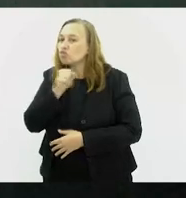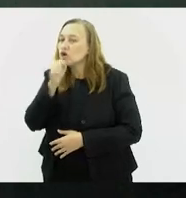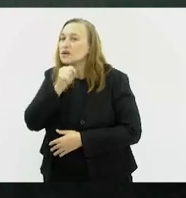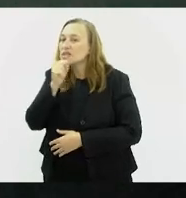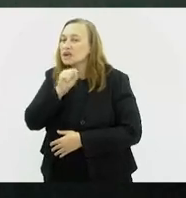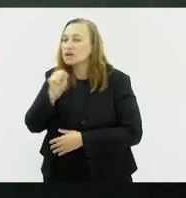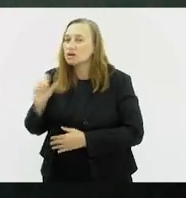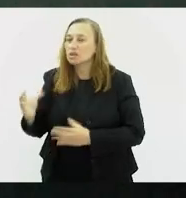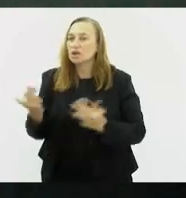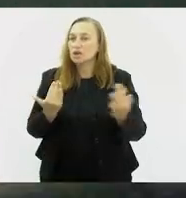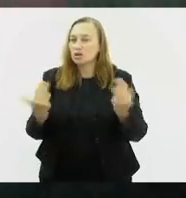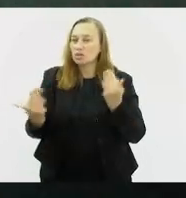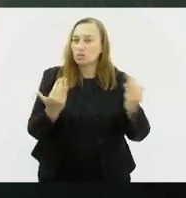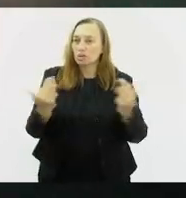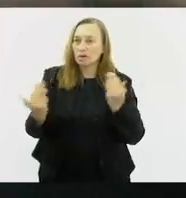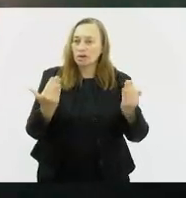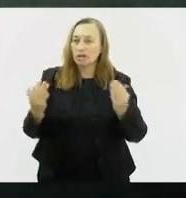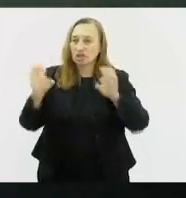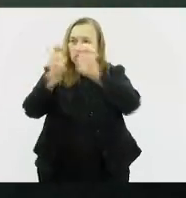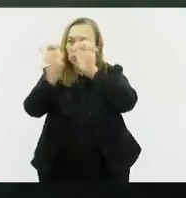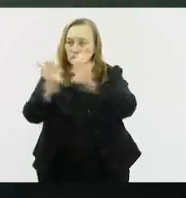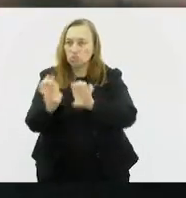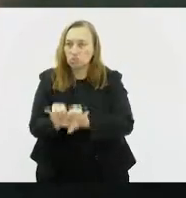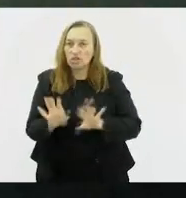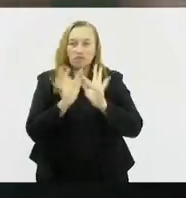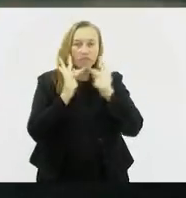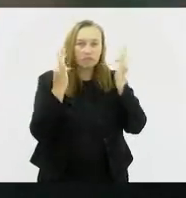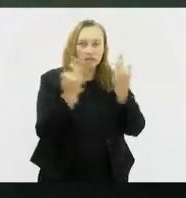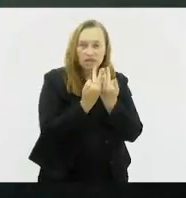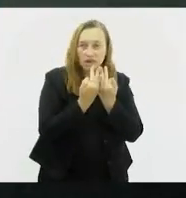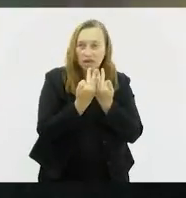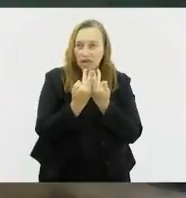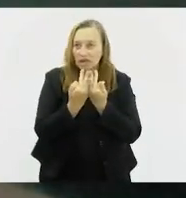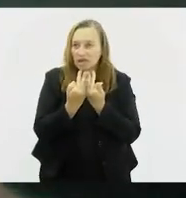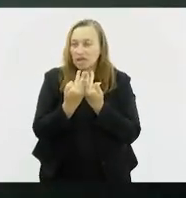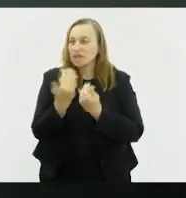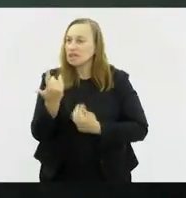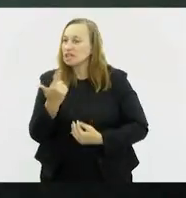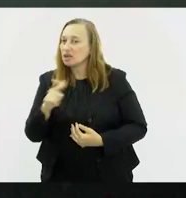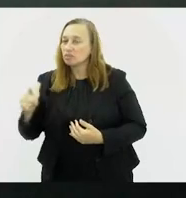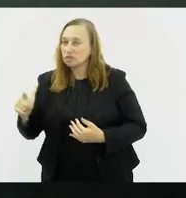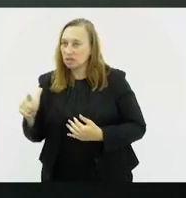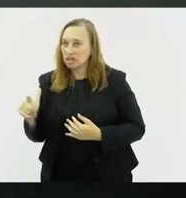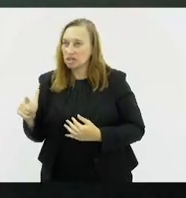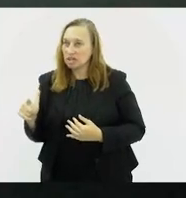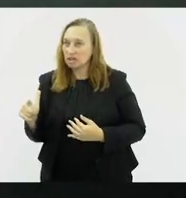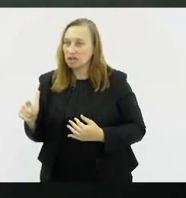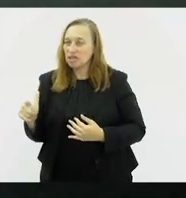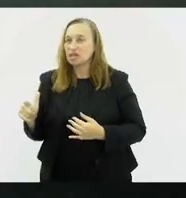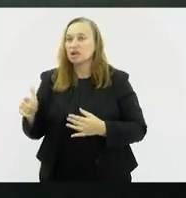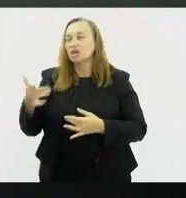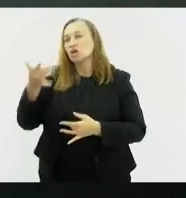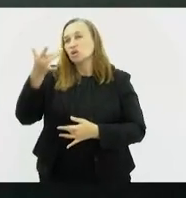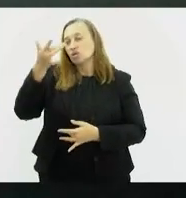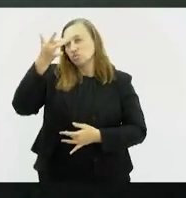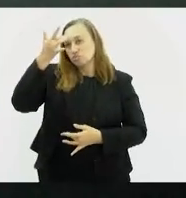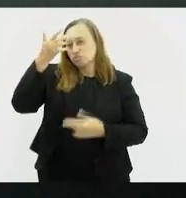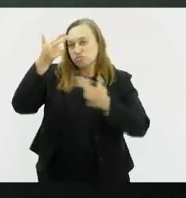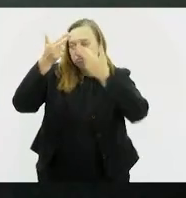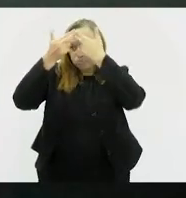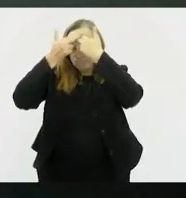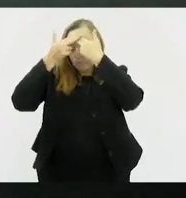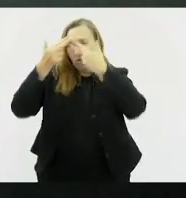um núcleo familiar, e quem não tem, quem não tem núcleo familiar, tem um adoecimento mental muito grande.